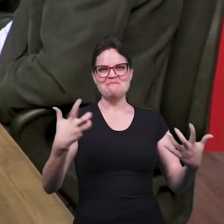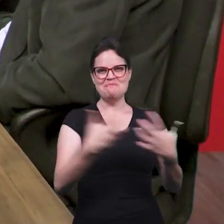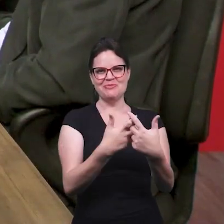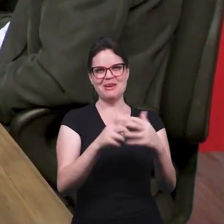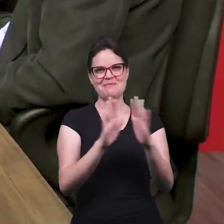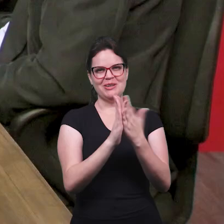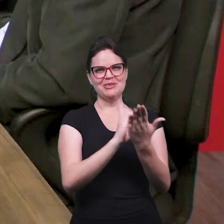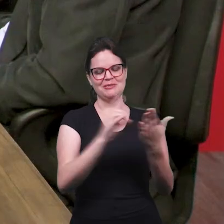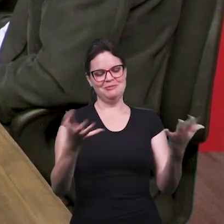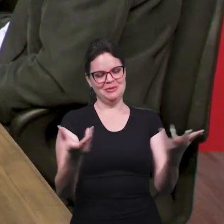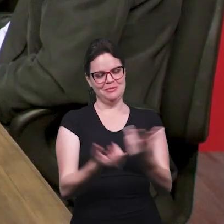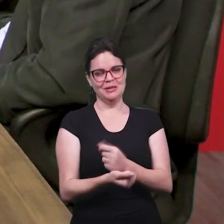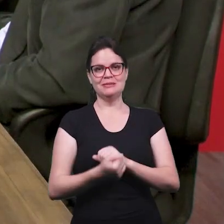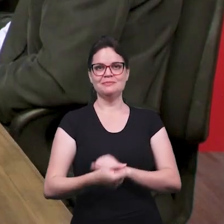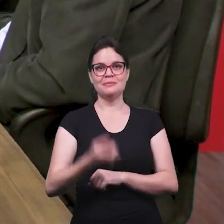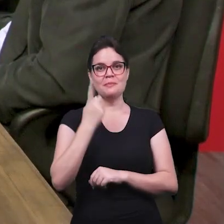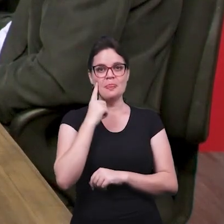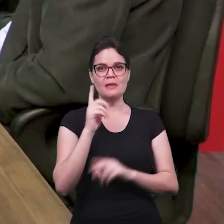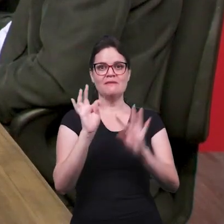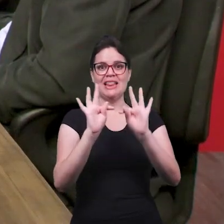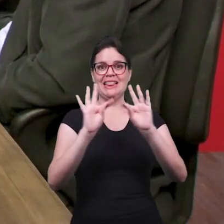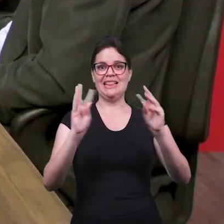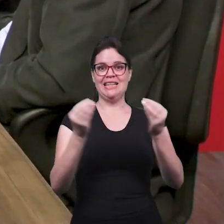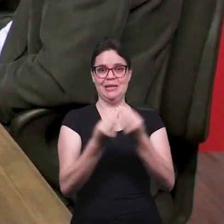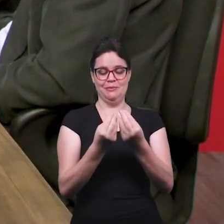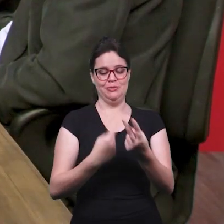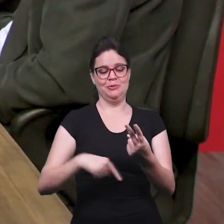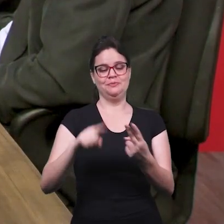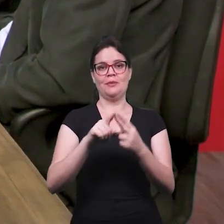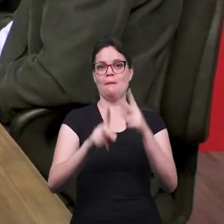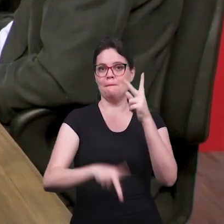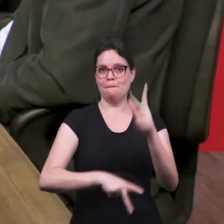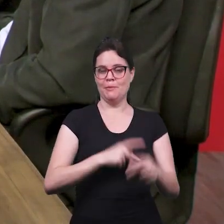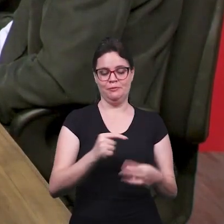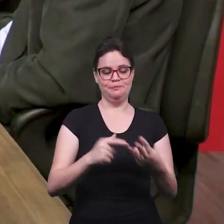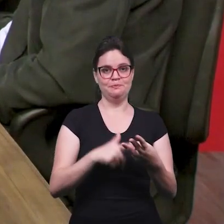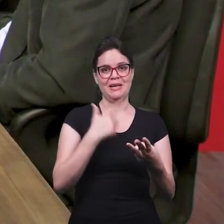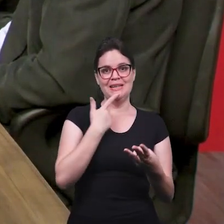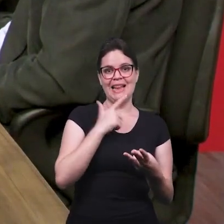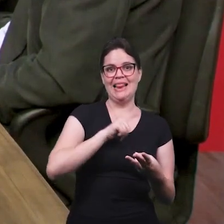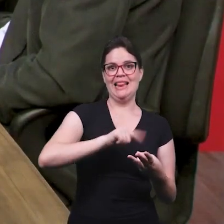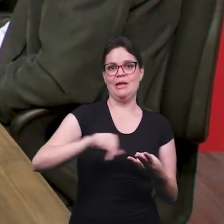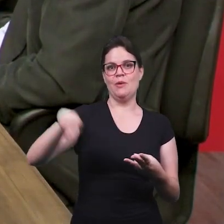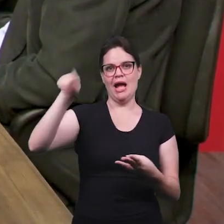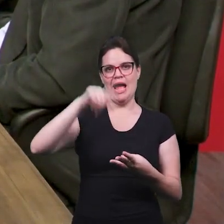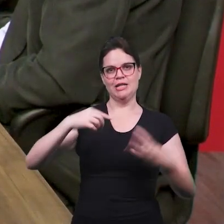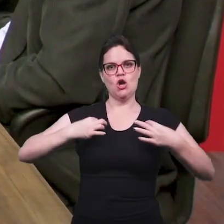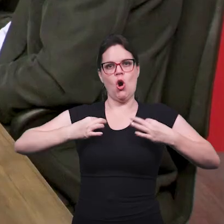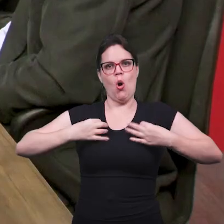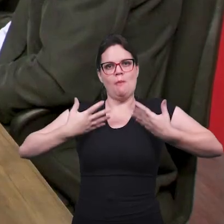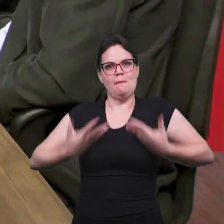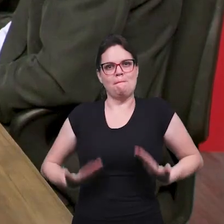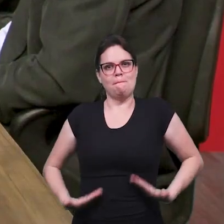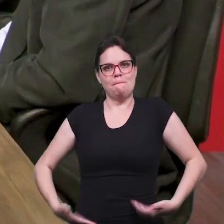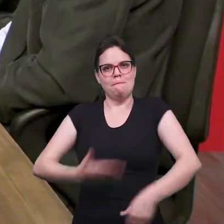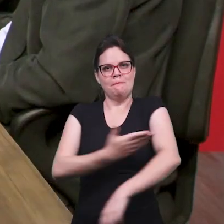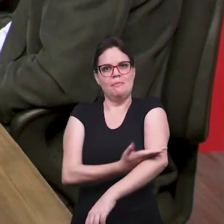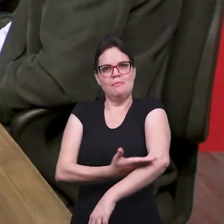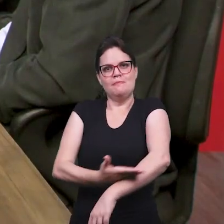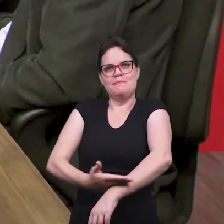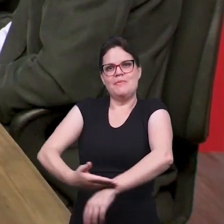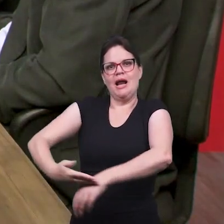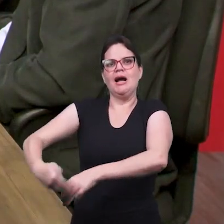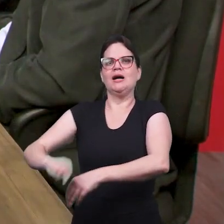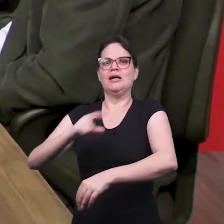povos e línguas que estavam diante do trono e perante o Cordeiro, trajando vestidos brancos e com palmas nas suas